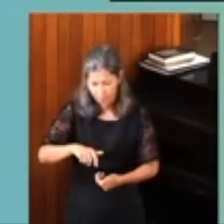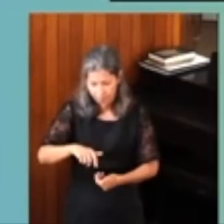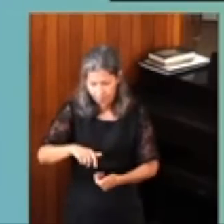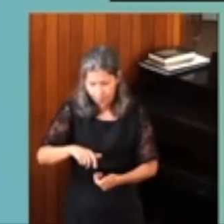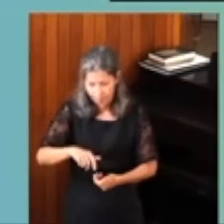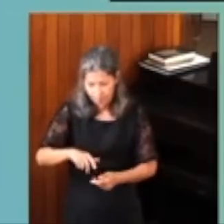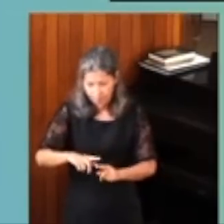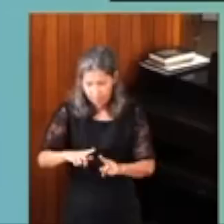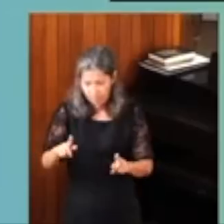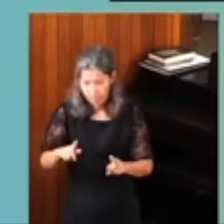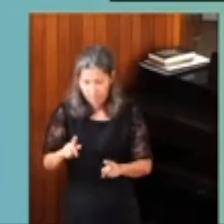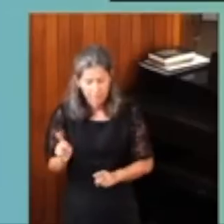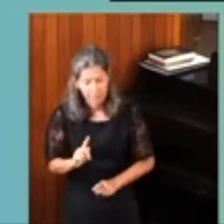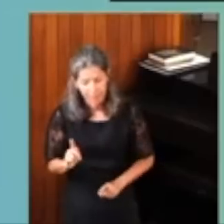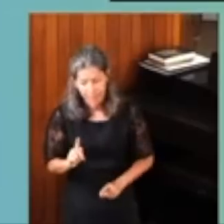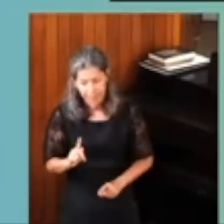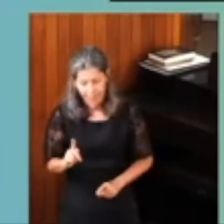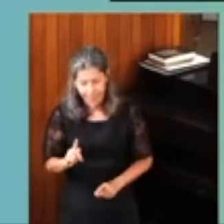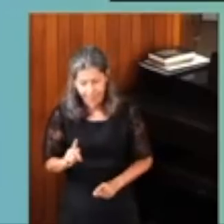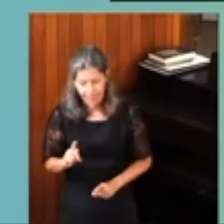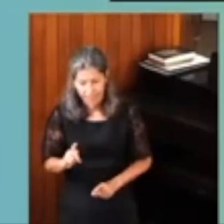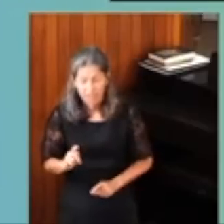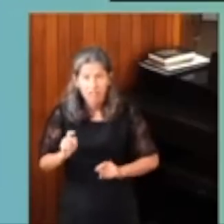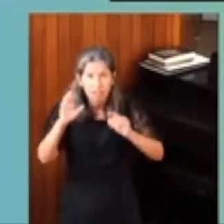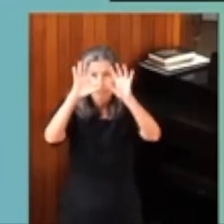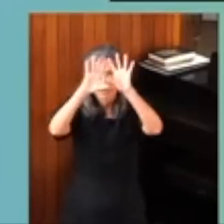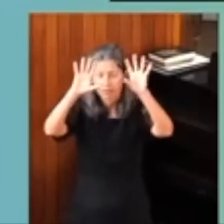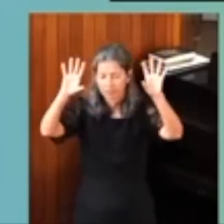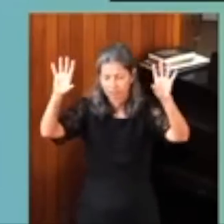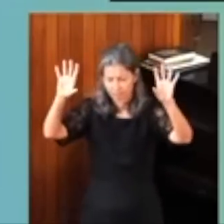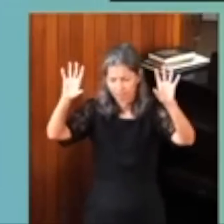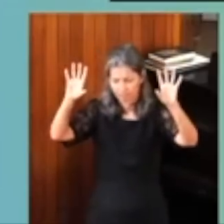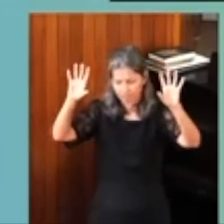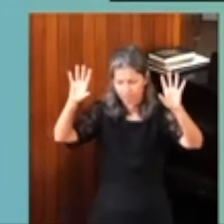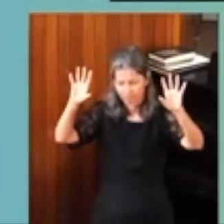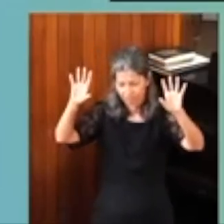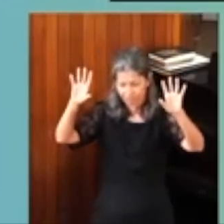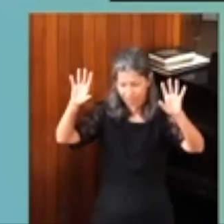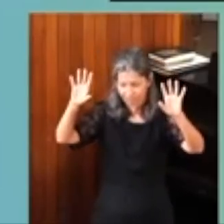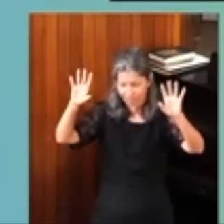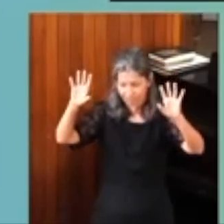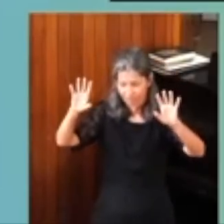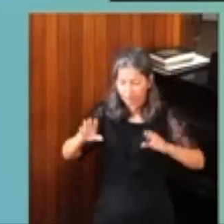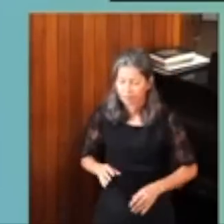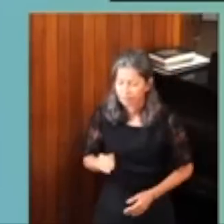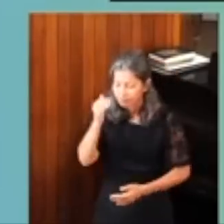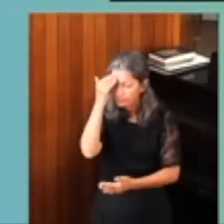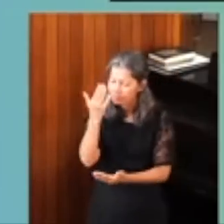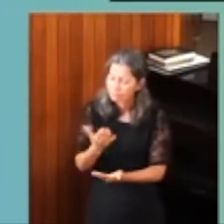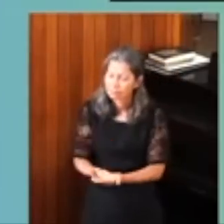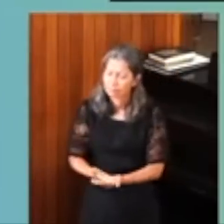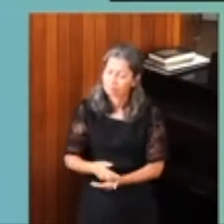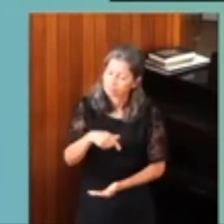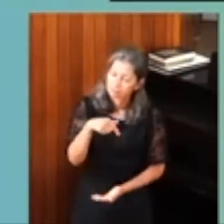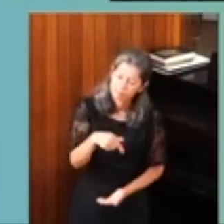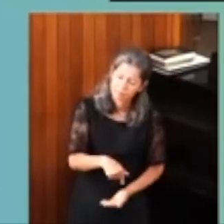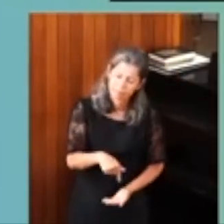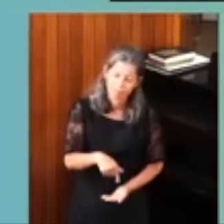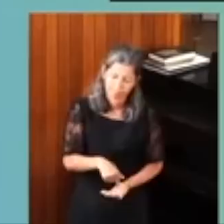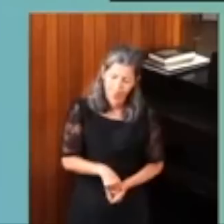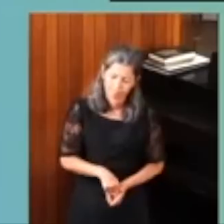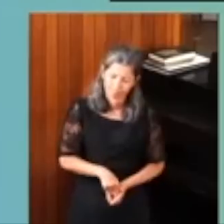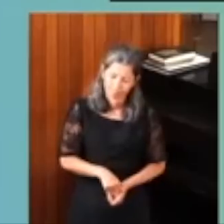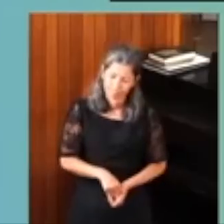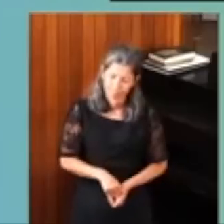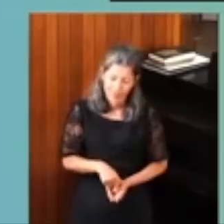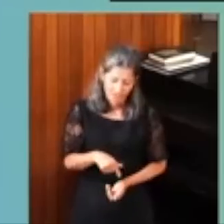precisava passar por uma purificação, né? E uma volta dessa crença para que as pessoas pudessem crer que Jesus é o